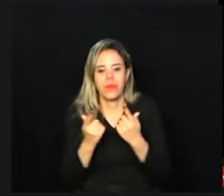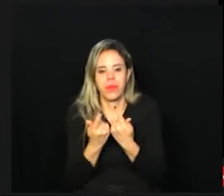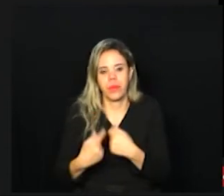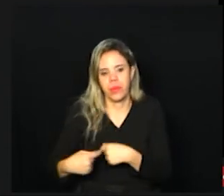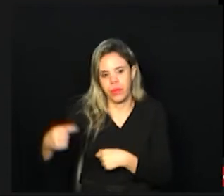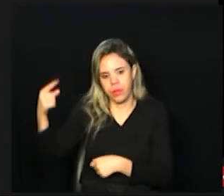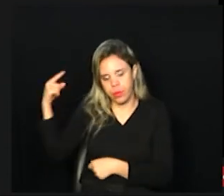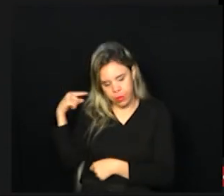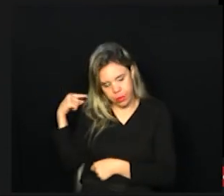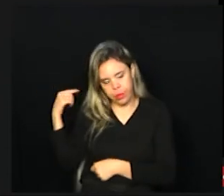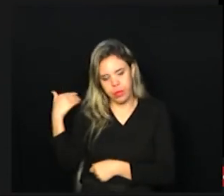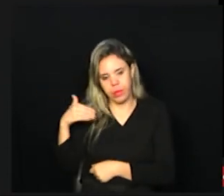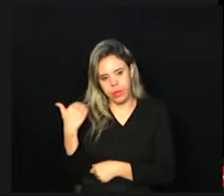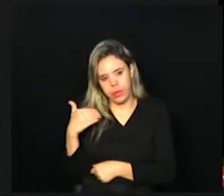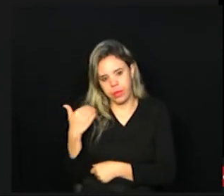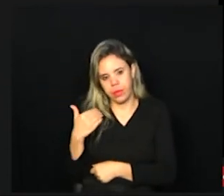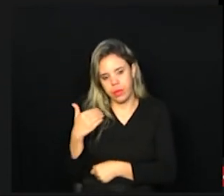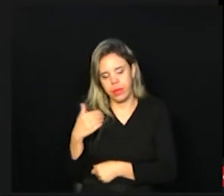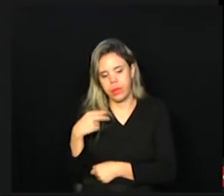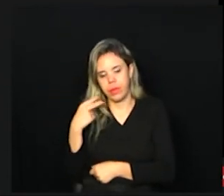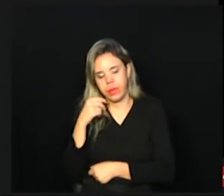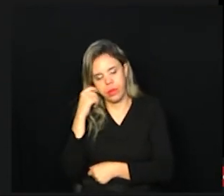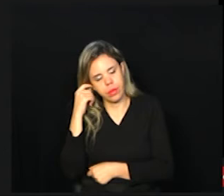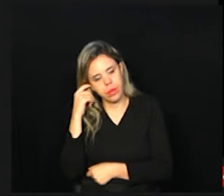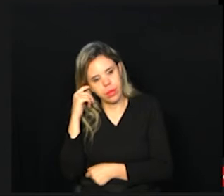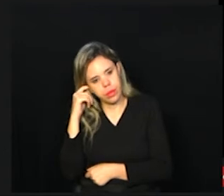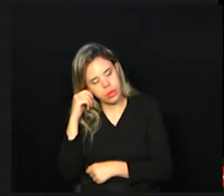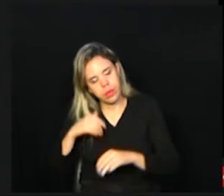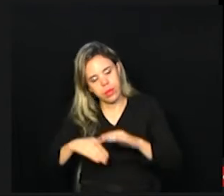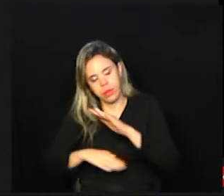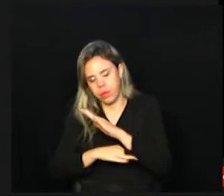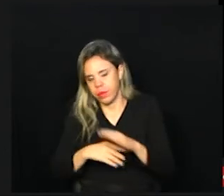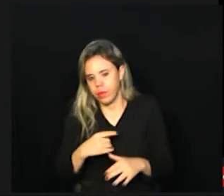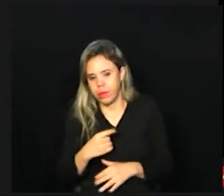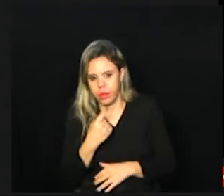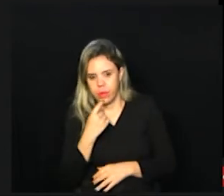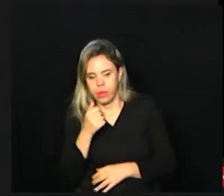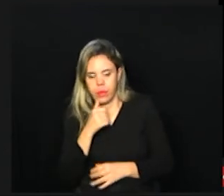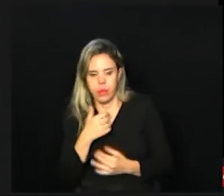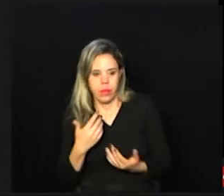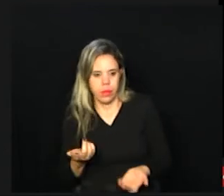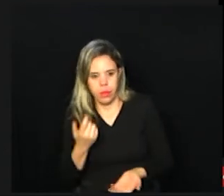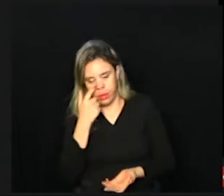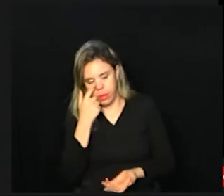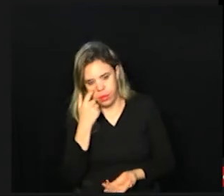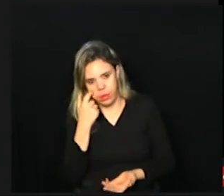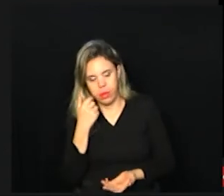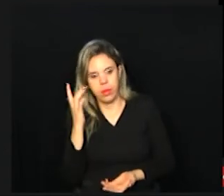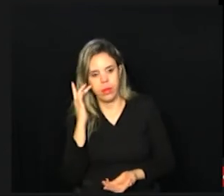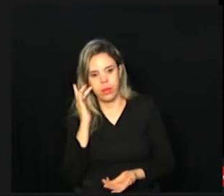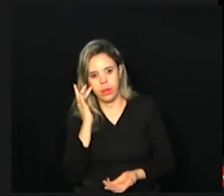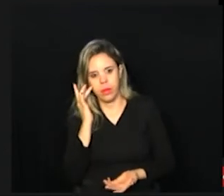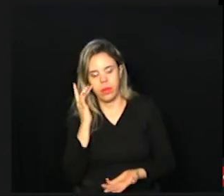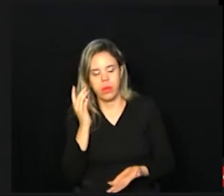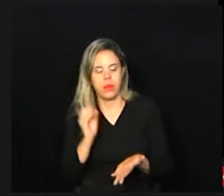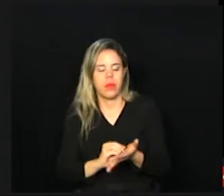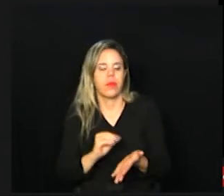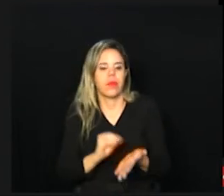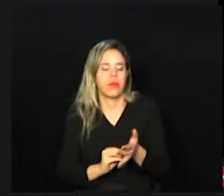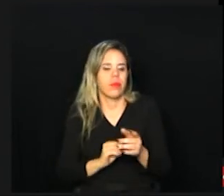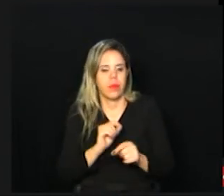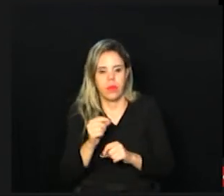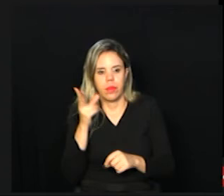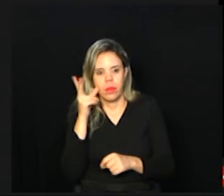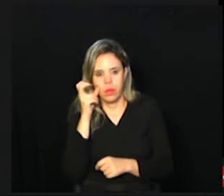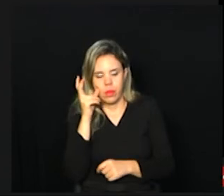com a Mariana, na Câmara Municipal da Mulher. Então, é assim, eu acho que faltou